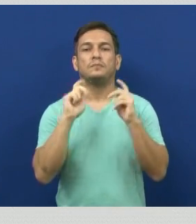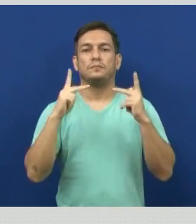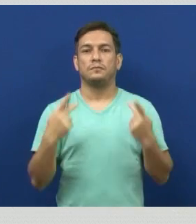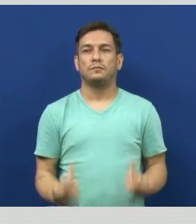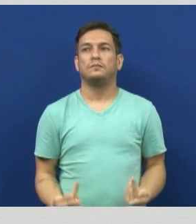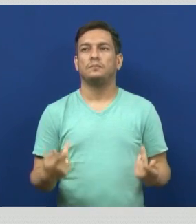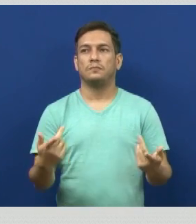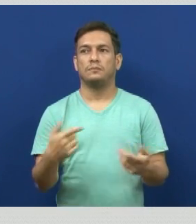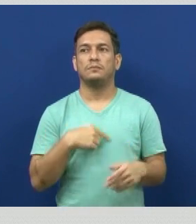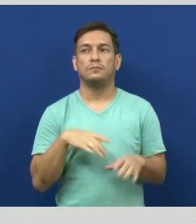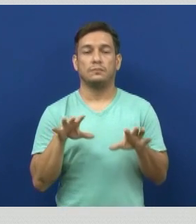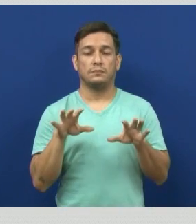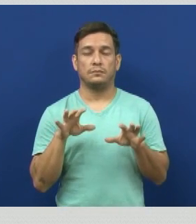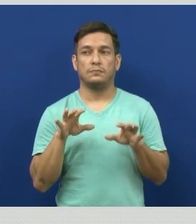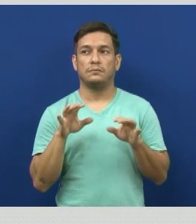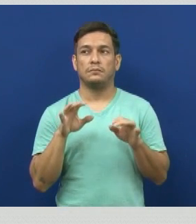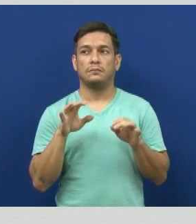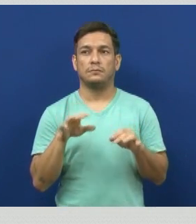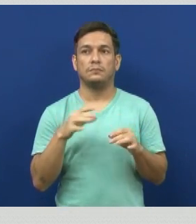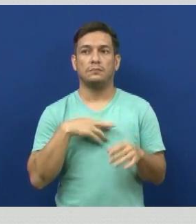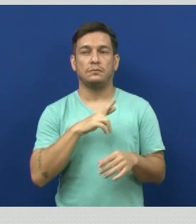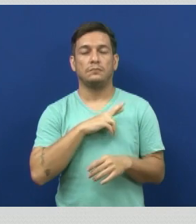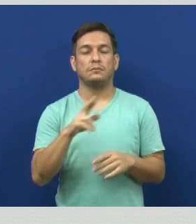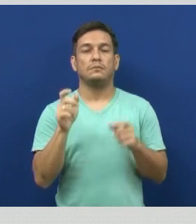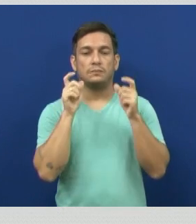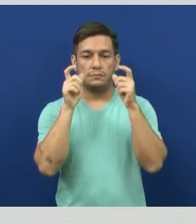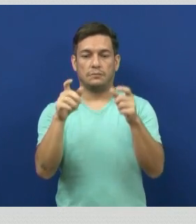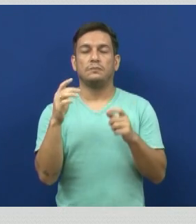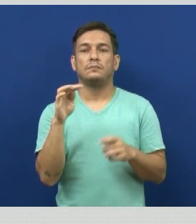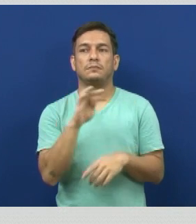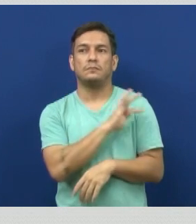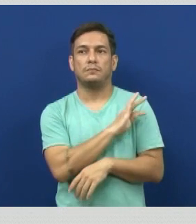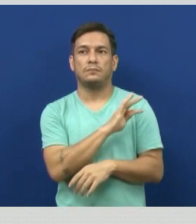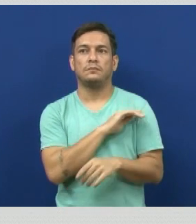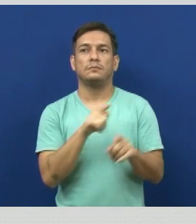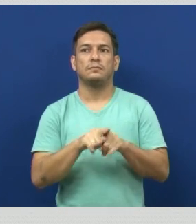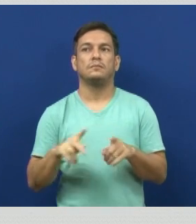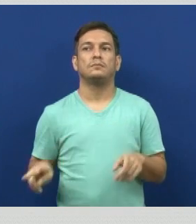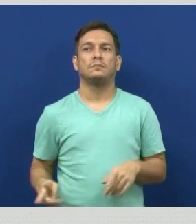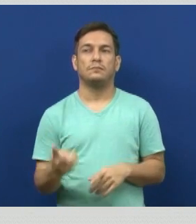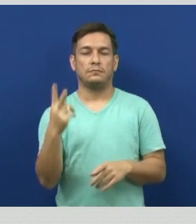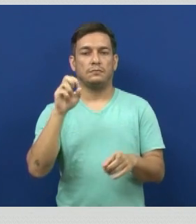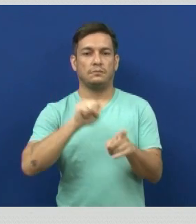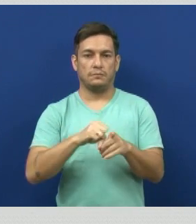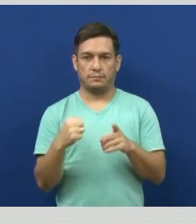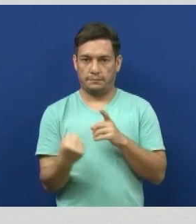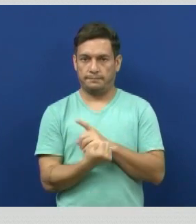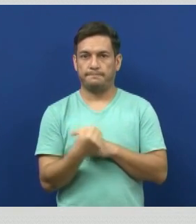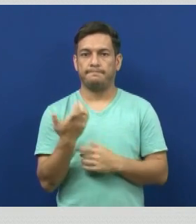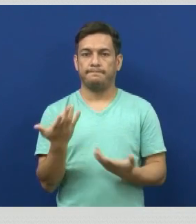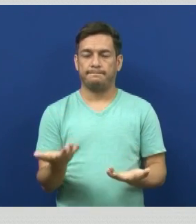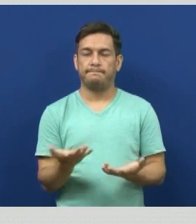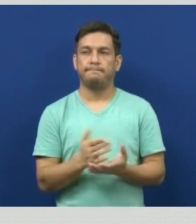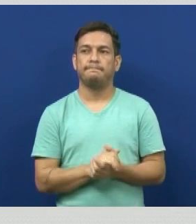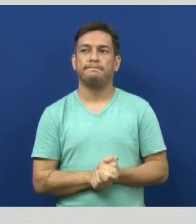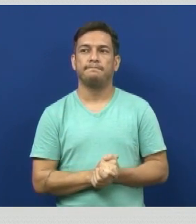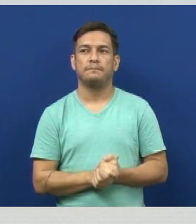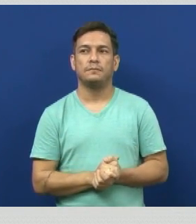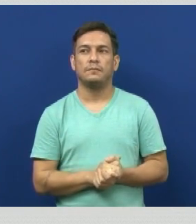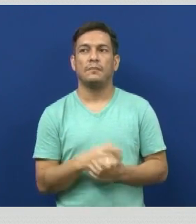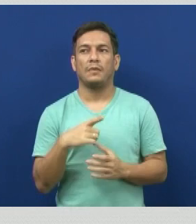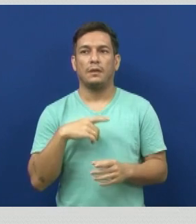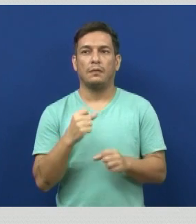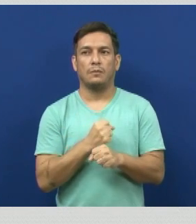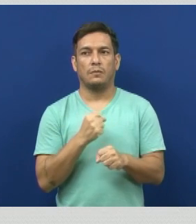humanas. Dessa forma, representa interesses, técnicas e valores dessas mesmas sociedades, que